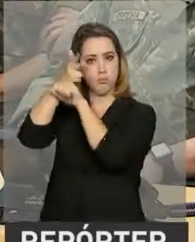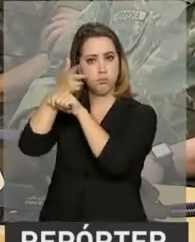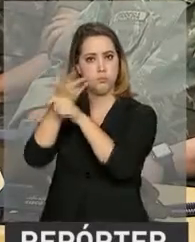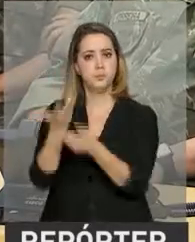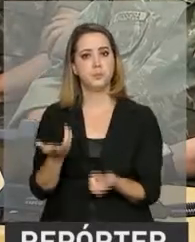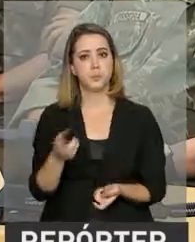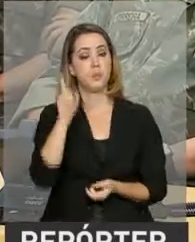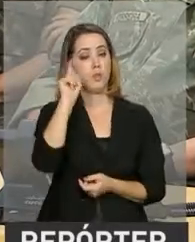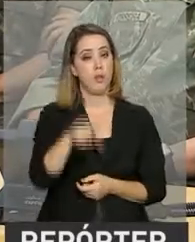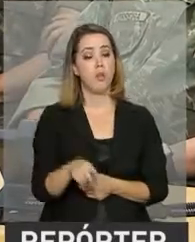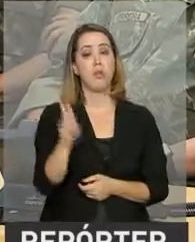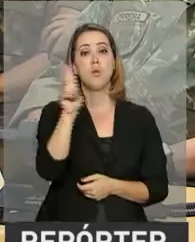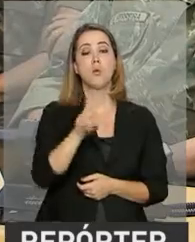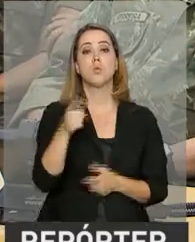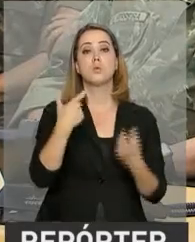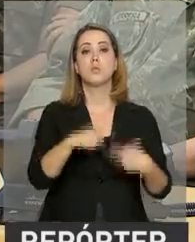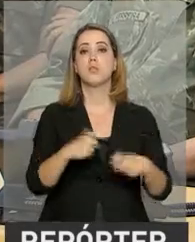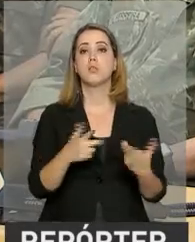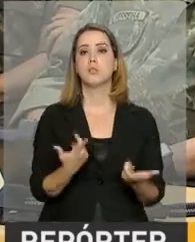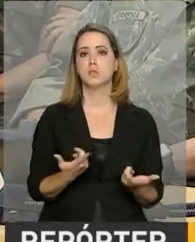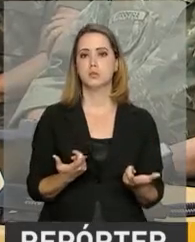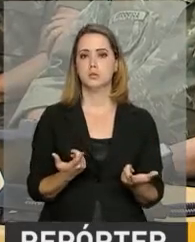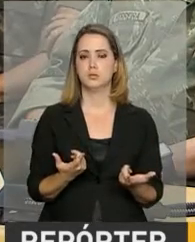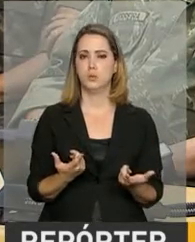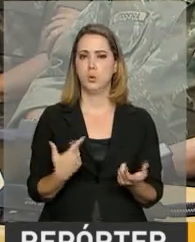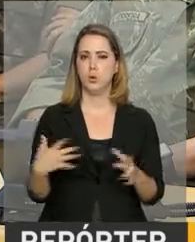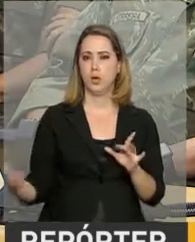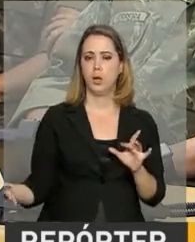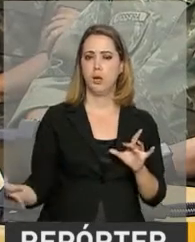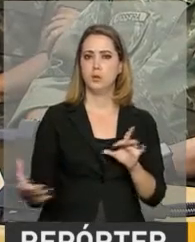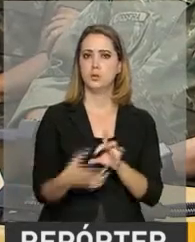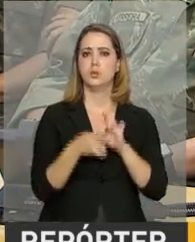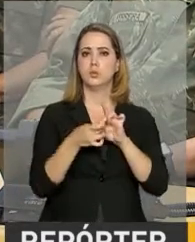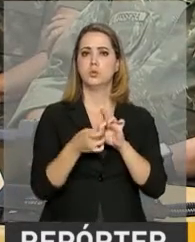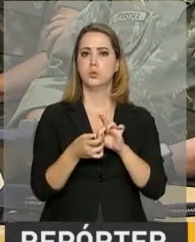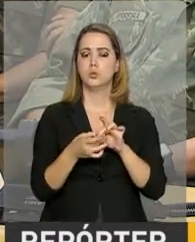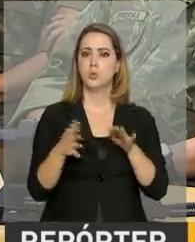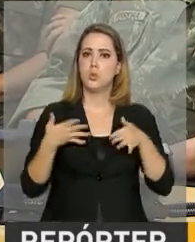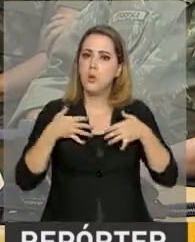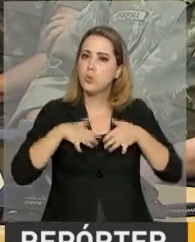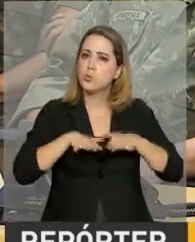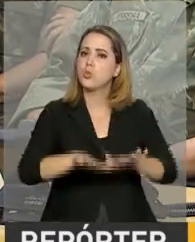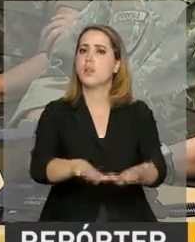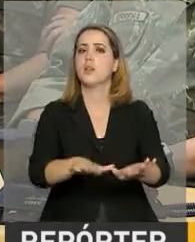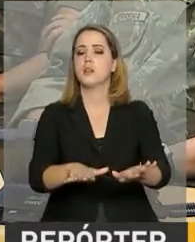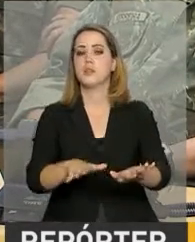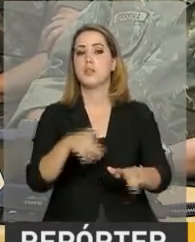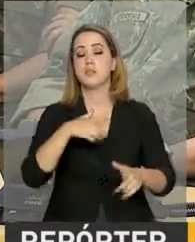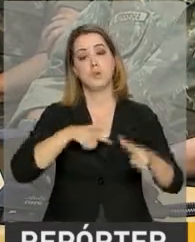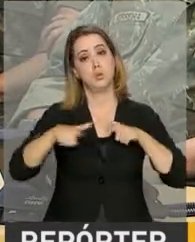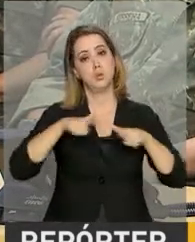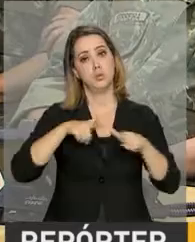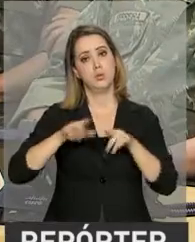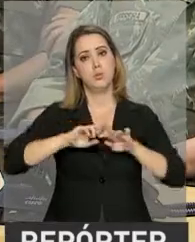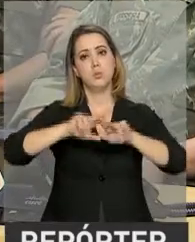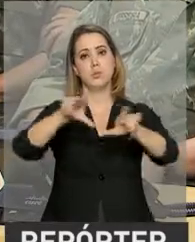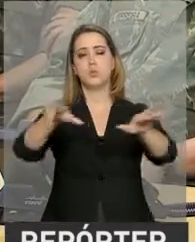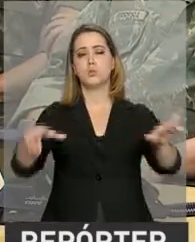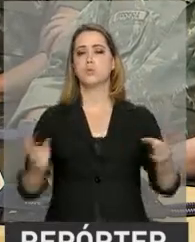um polo de integração da atuação dos diversos